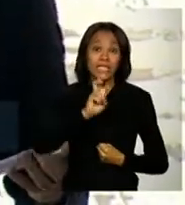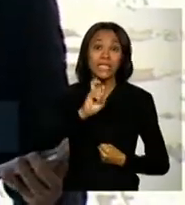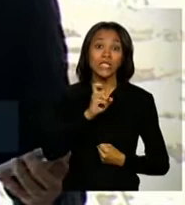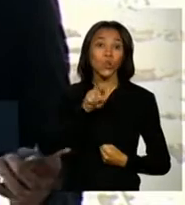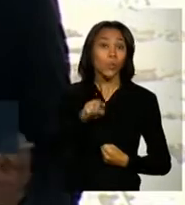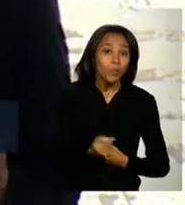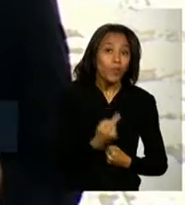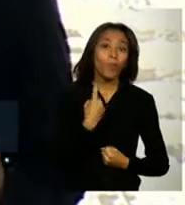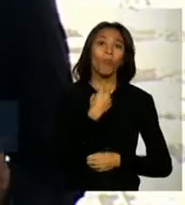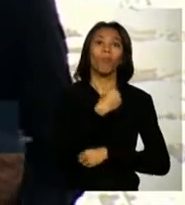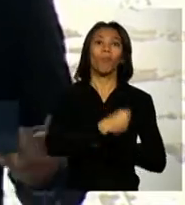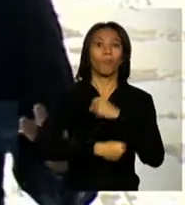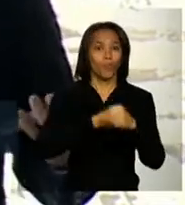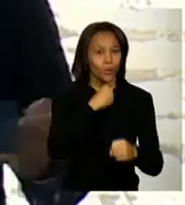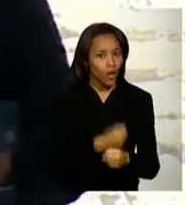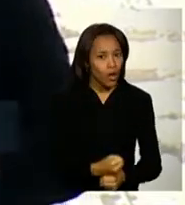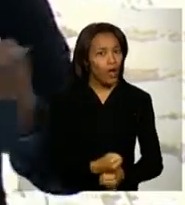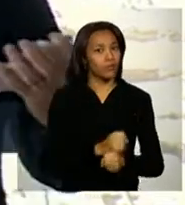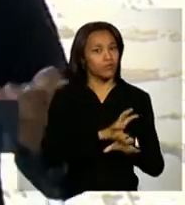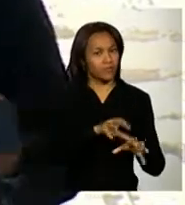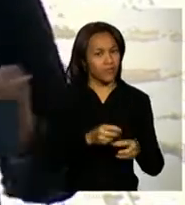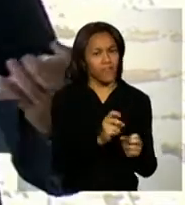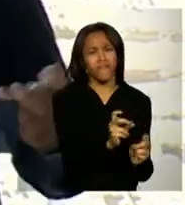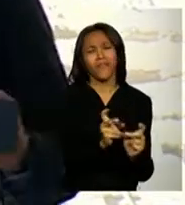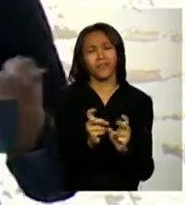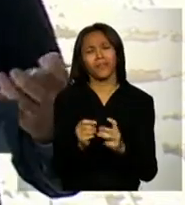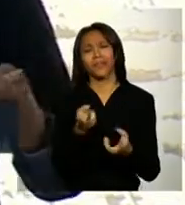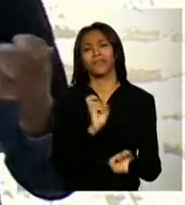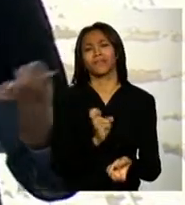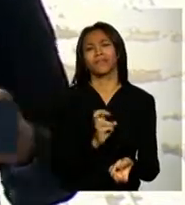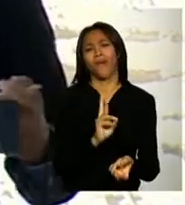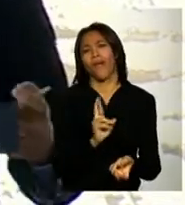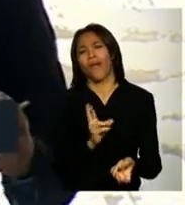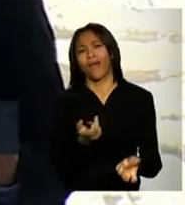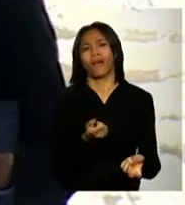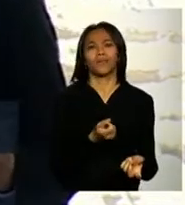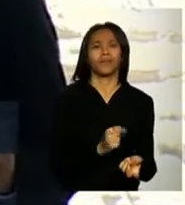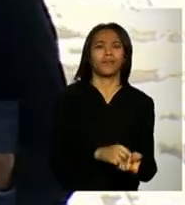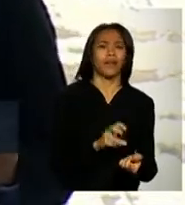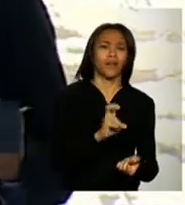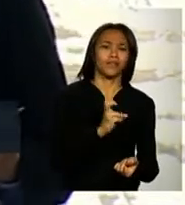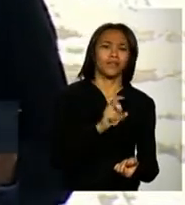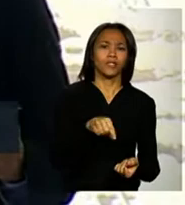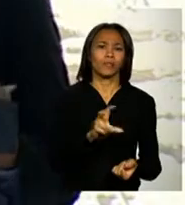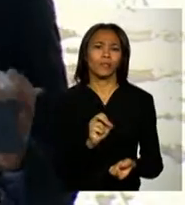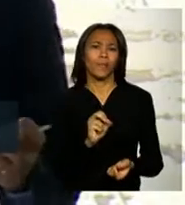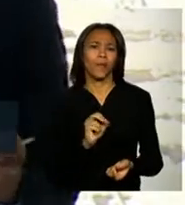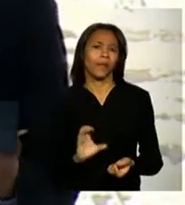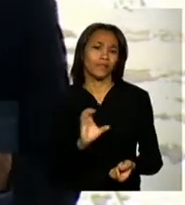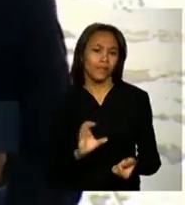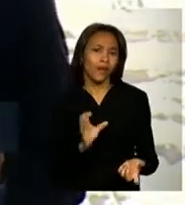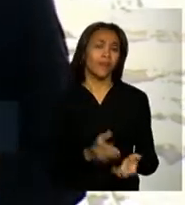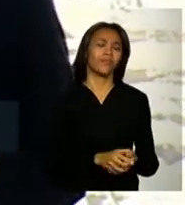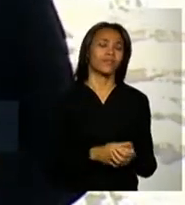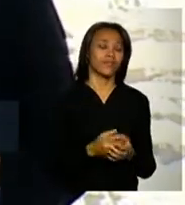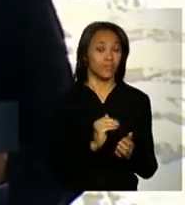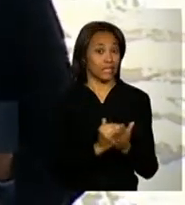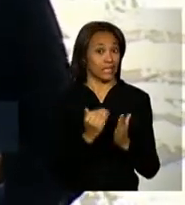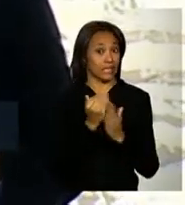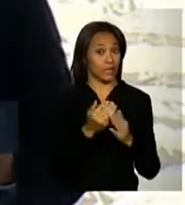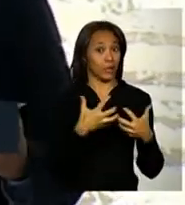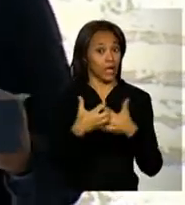por ano vendendo a r$ 5,50 no caminhão chega 6 e pouquinho